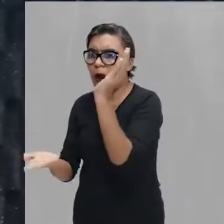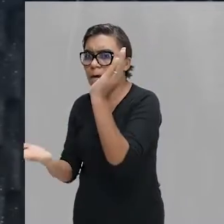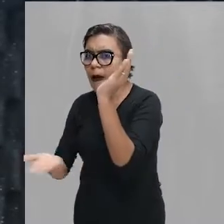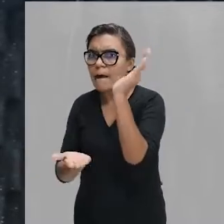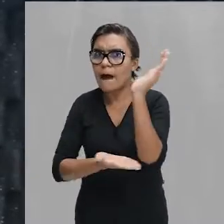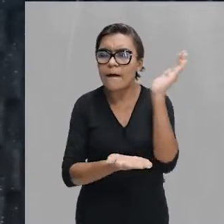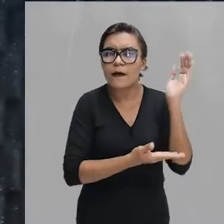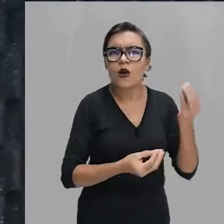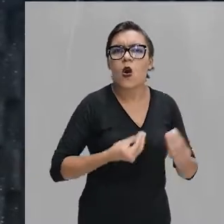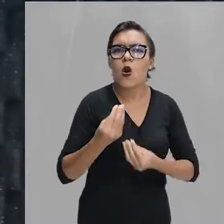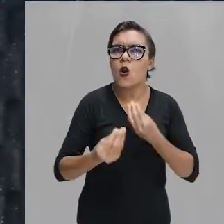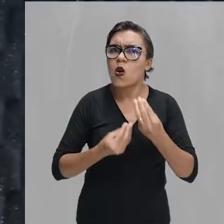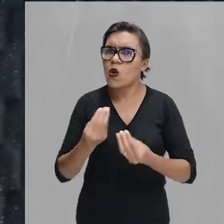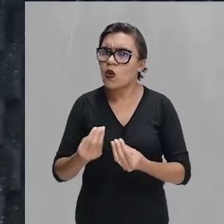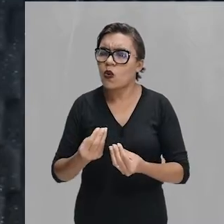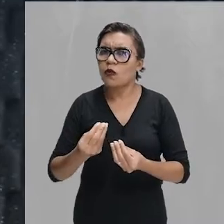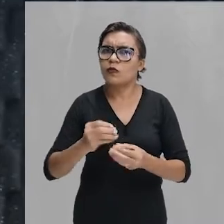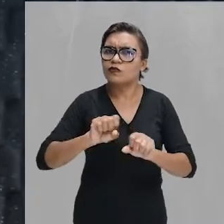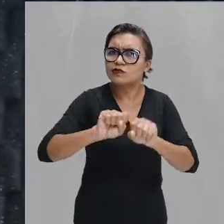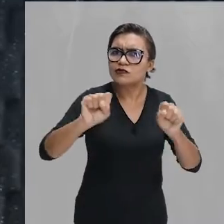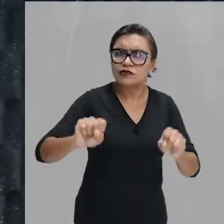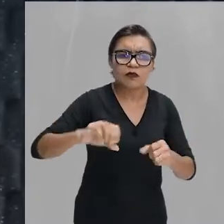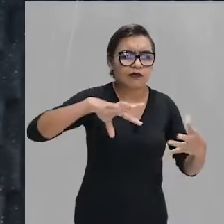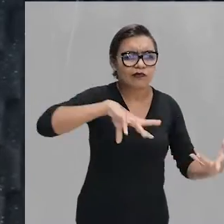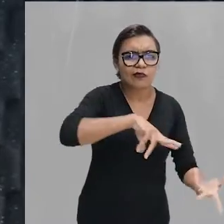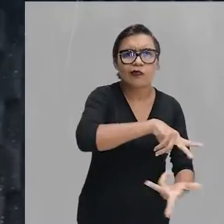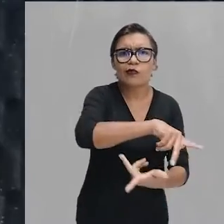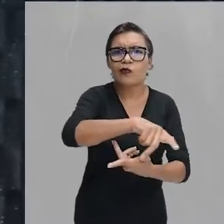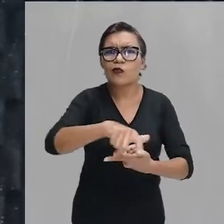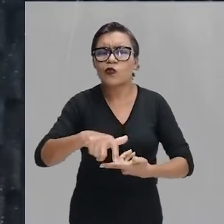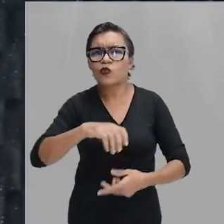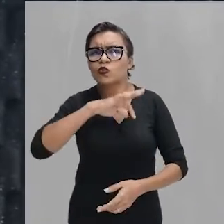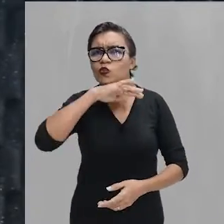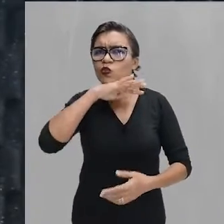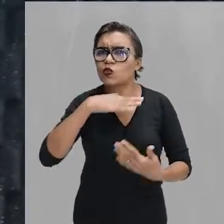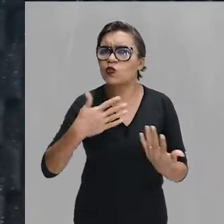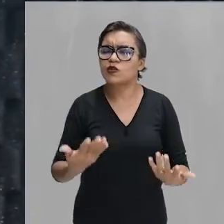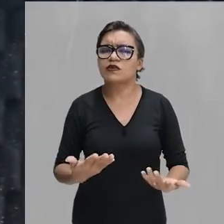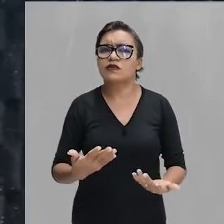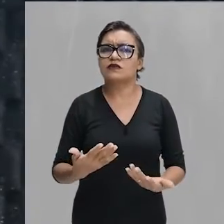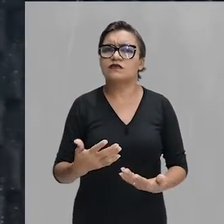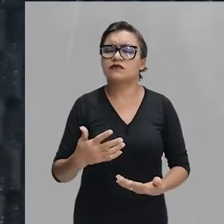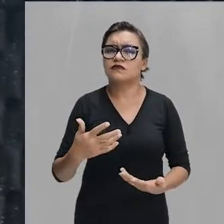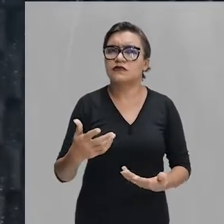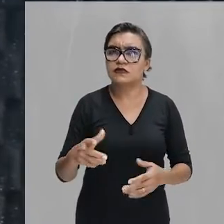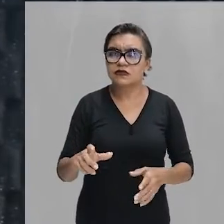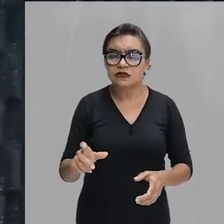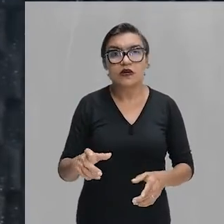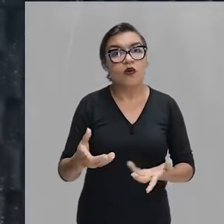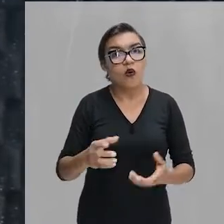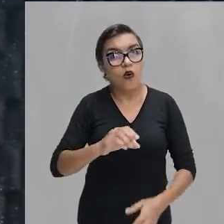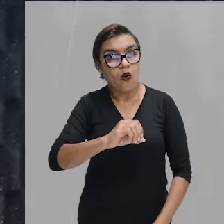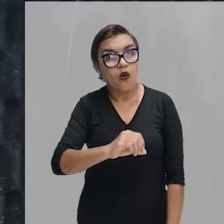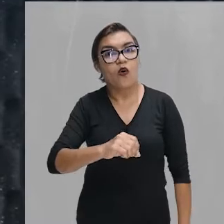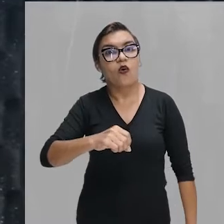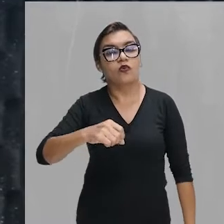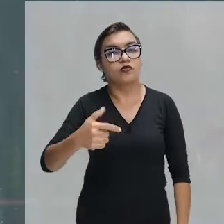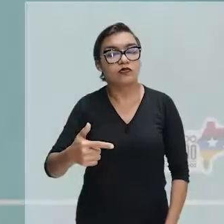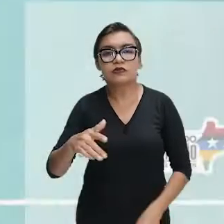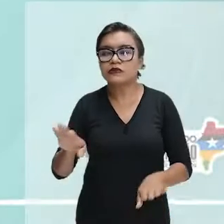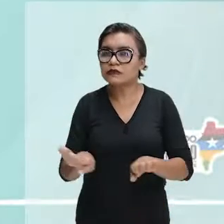Bagunça todo o nosso sistema de florestamento, de oxigênio, de tudo, tá? Vocês sabem